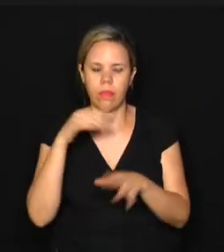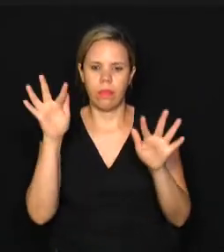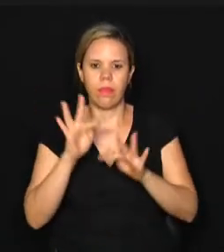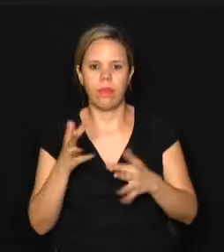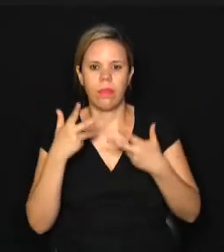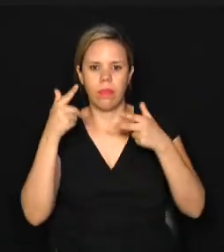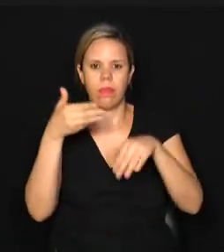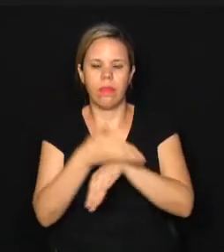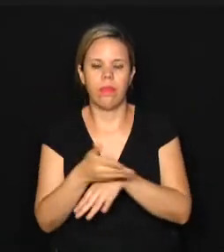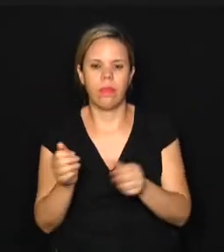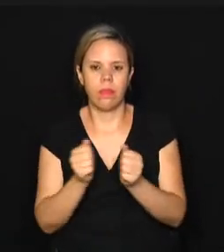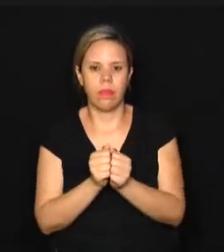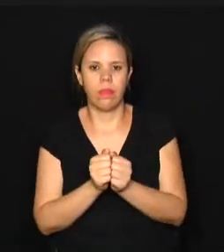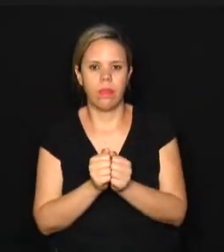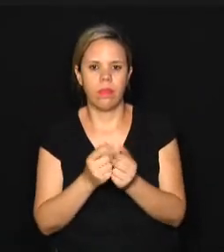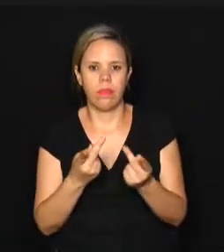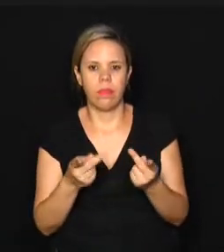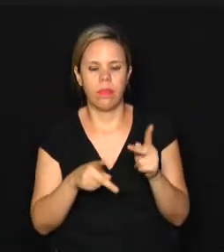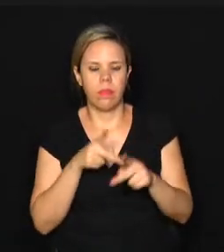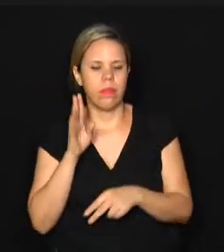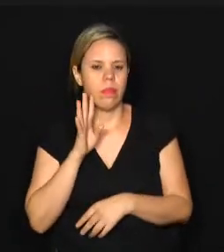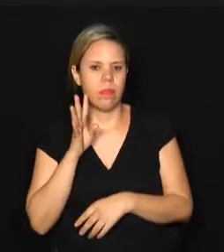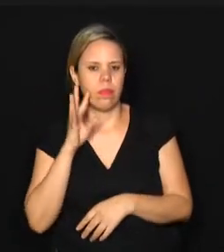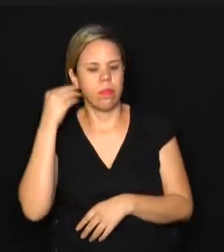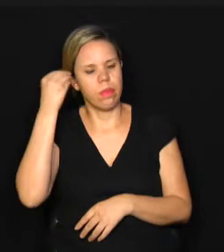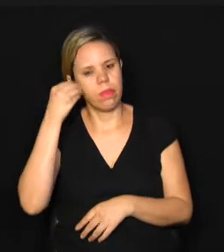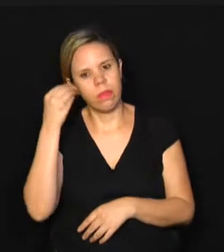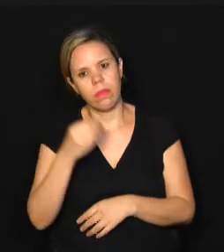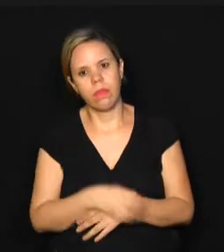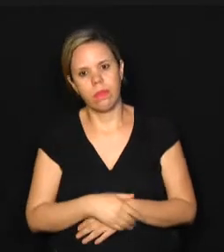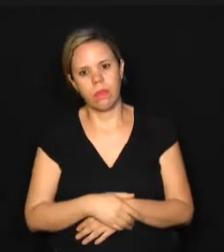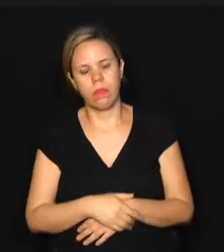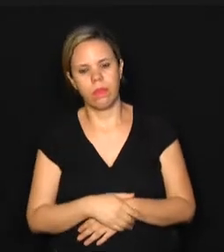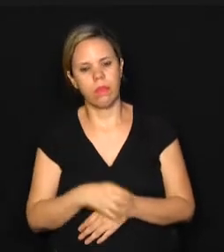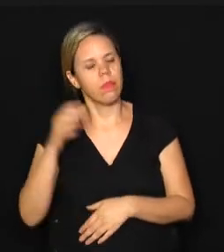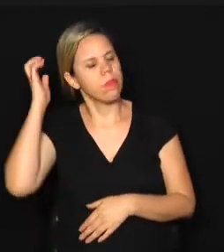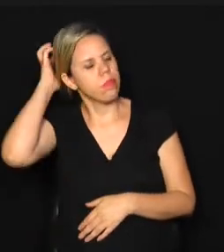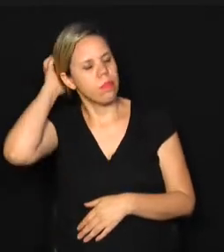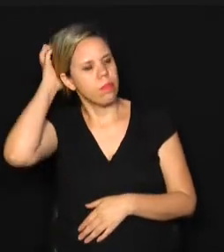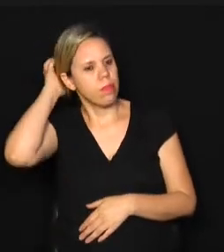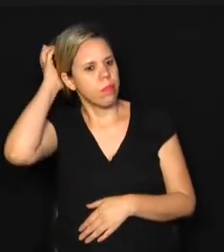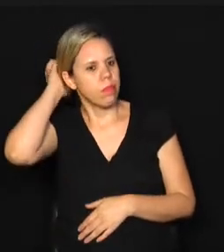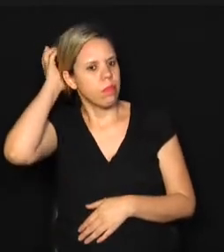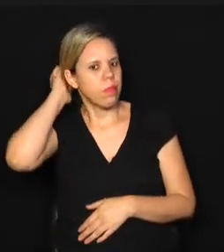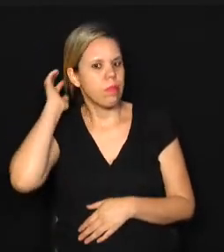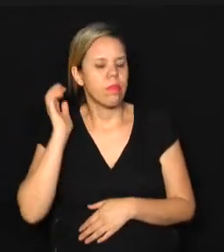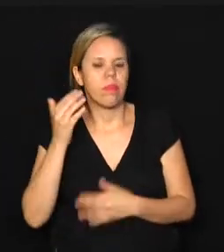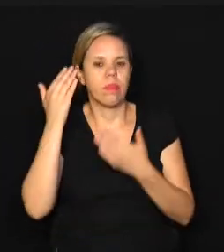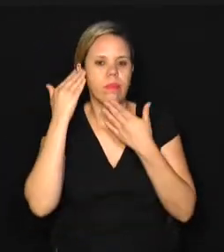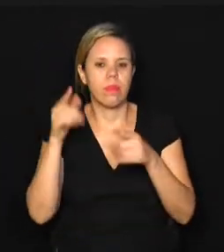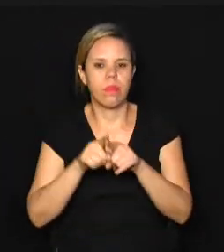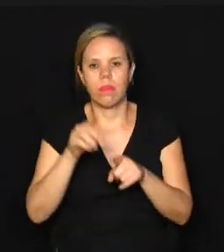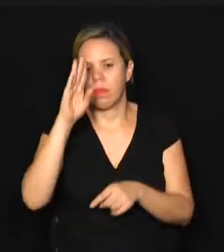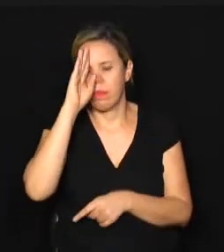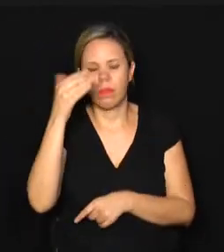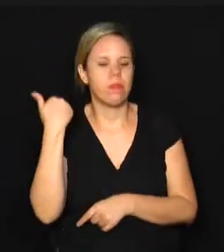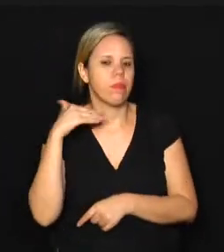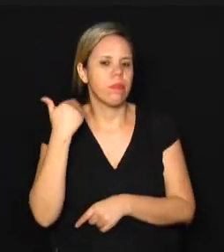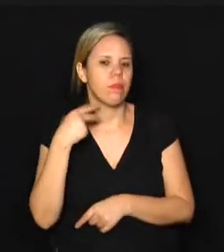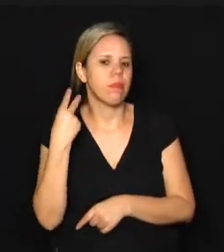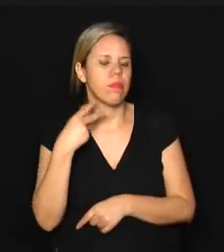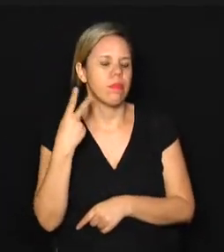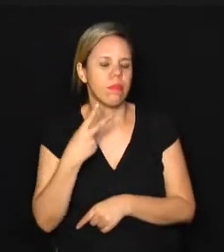no meio de tanta gente boa, com tanto conhecimento para falar sobre esse assunto. Agradecer principalmente a Mariana Conte aí